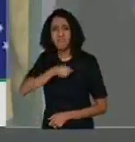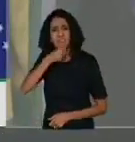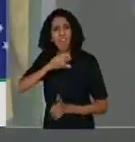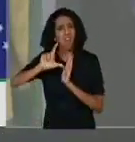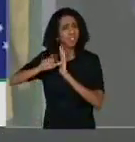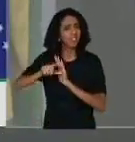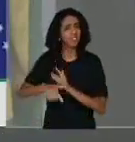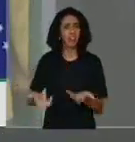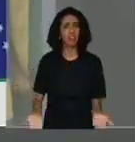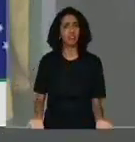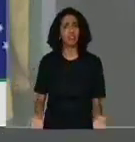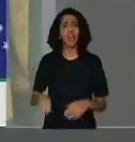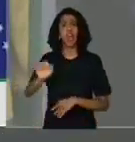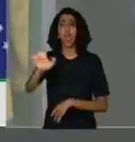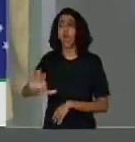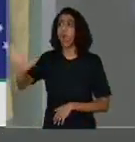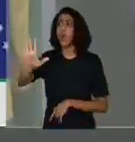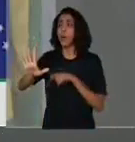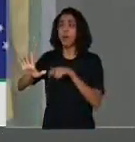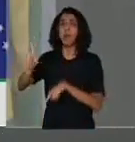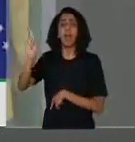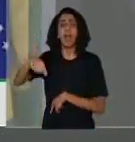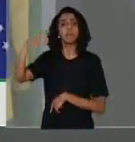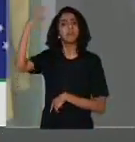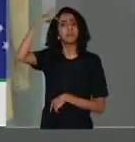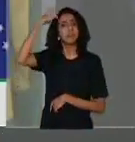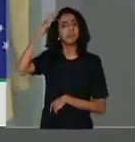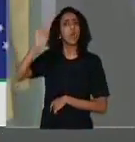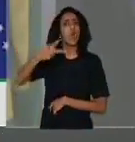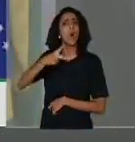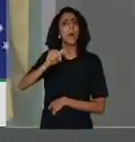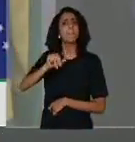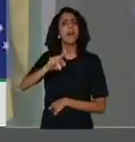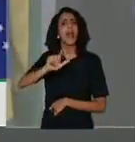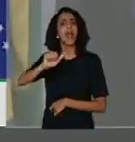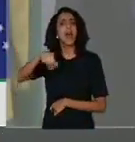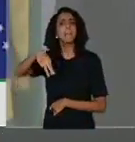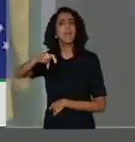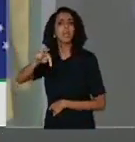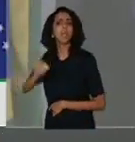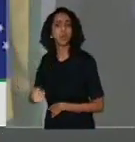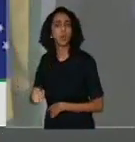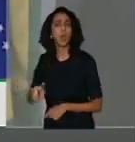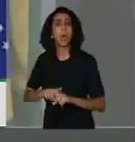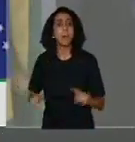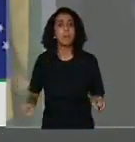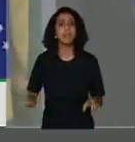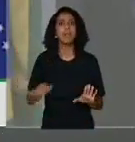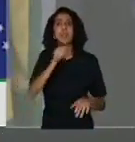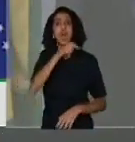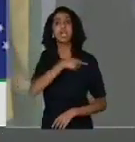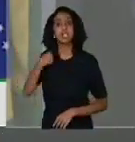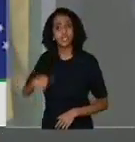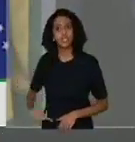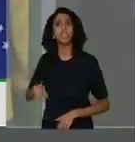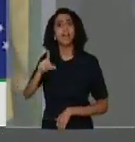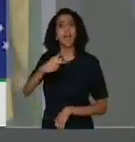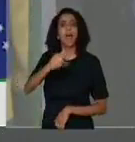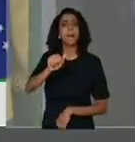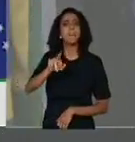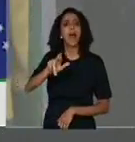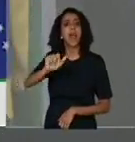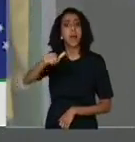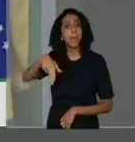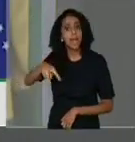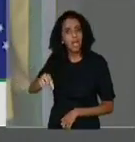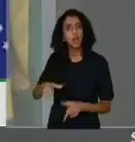Europa inteira é presidencialista ou monarquia parlamentarista. E nós insistimos, a China é parlamentarista, o